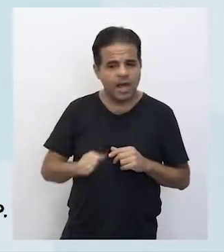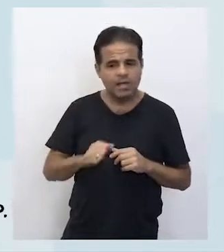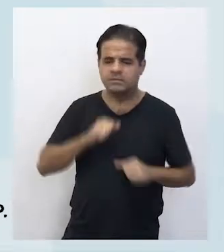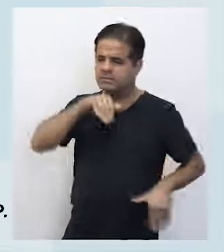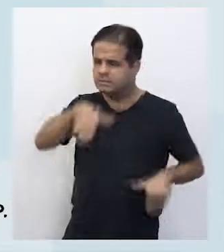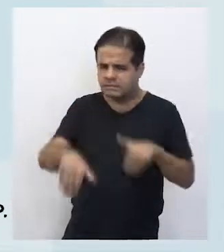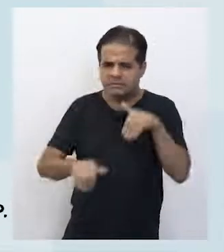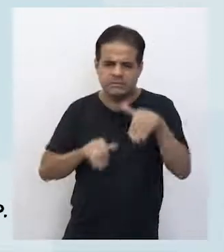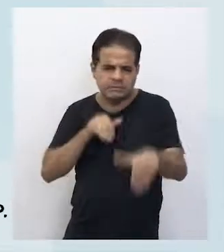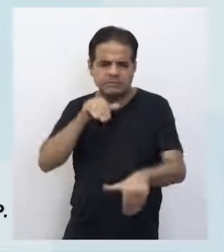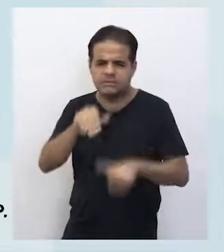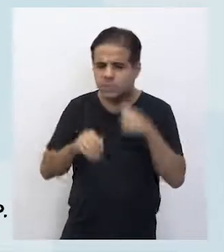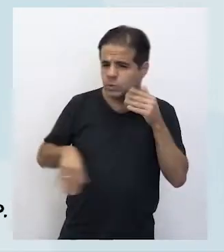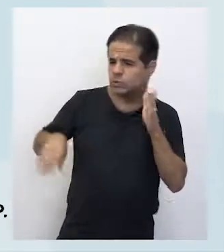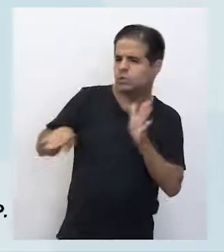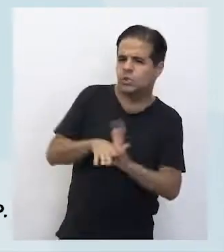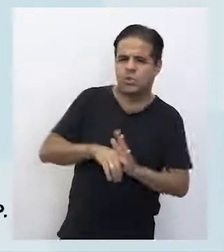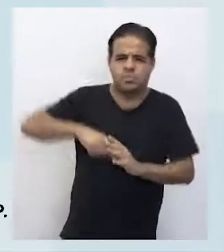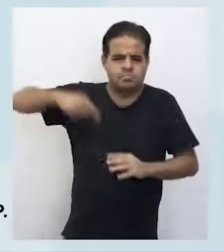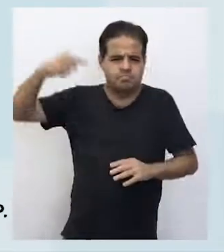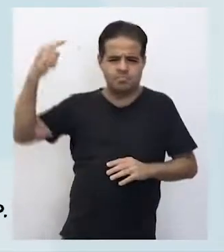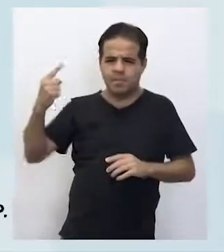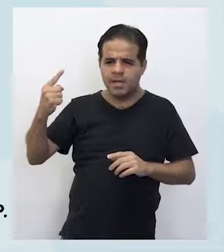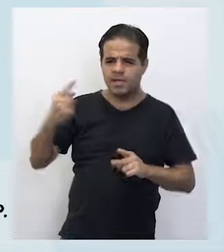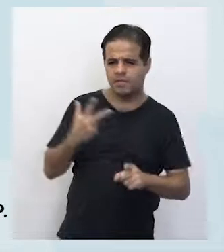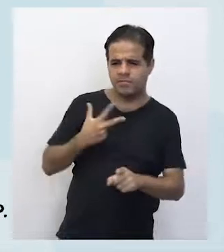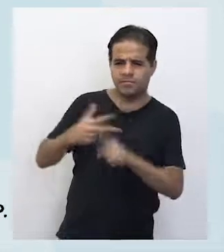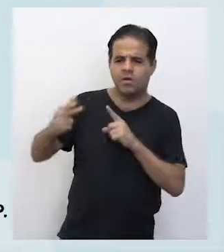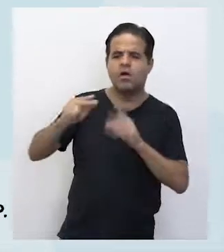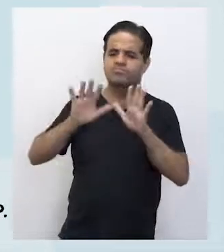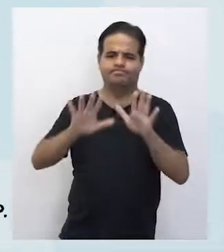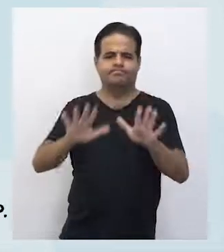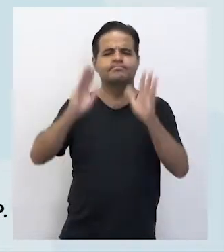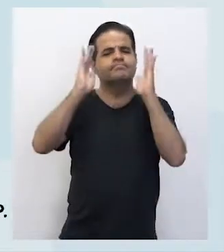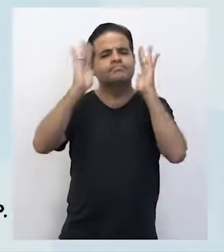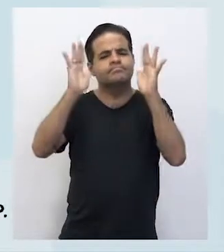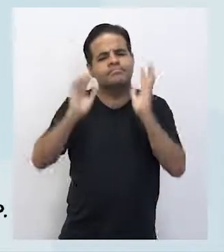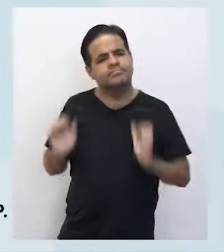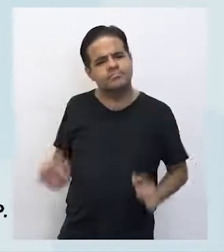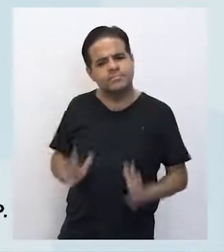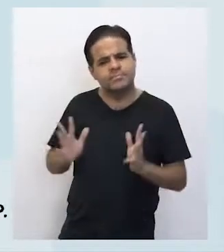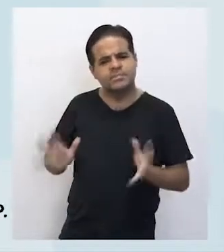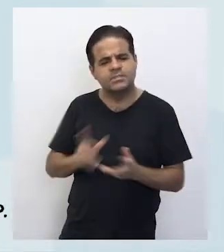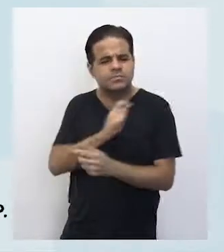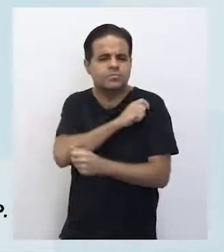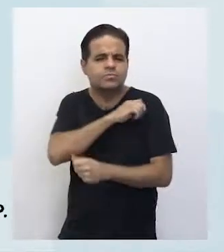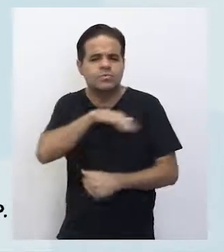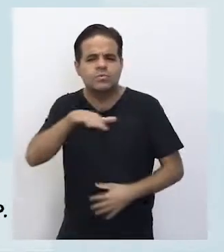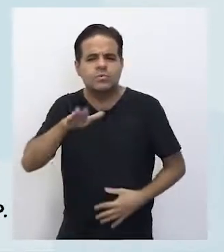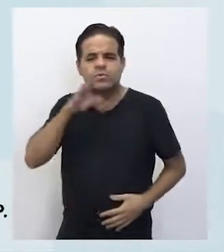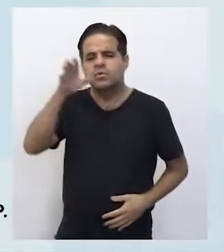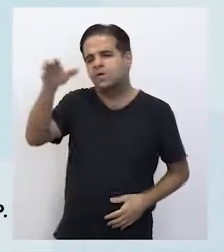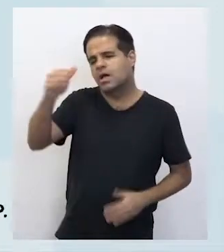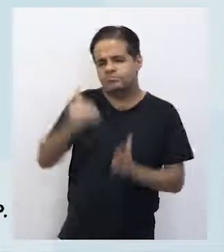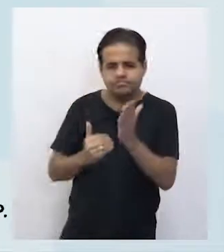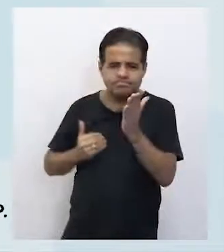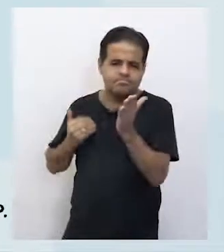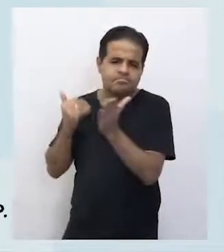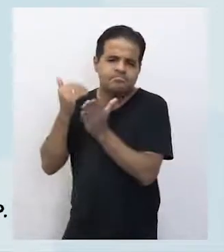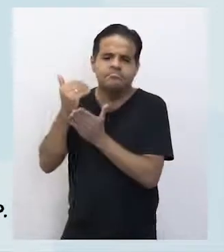chegou em primeiro lugar, a vitória. Gente, vamos pensar aí, estimulando os alunos a irem